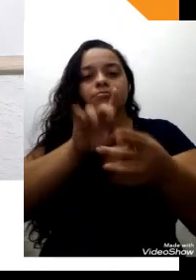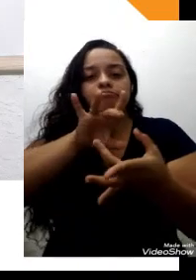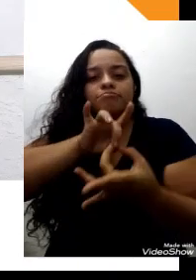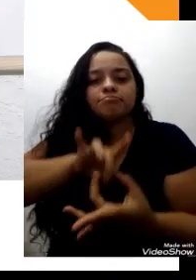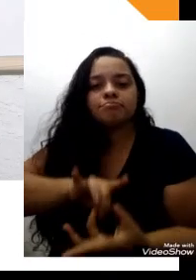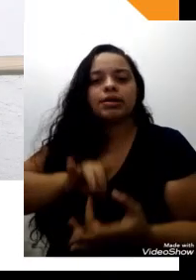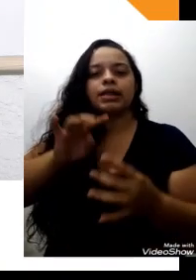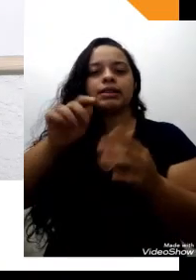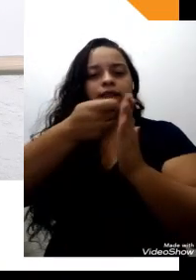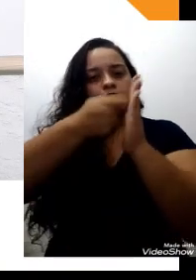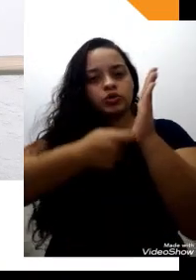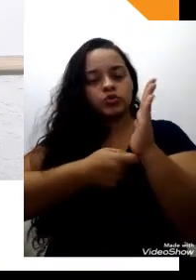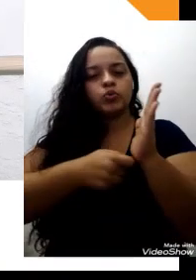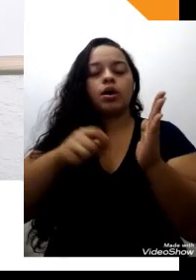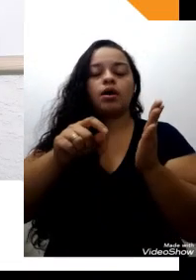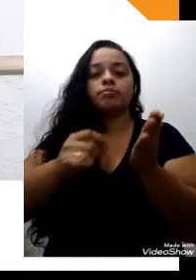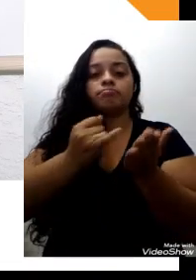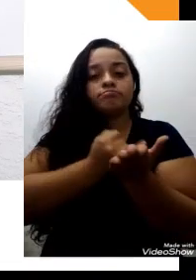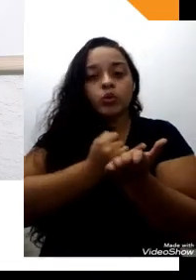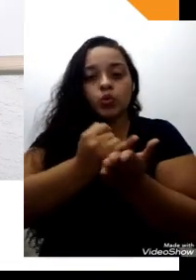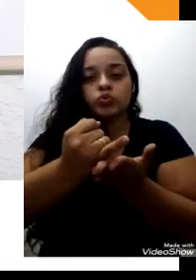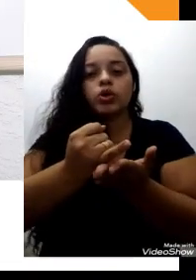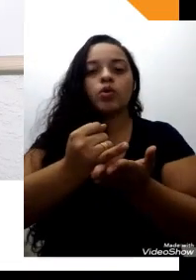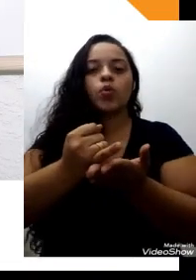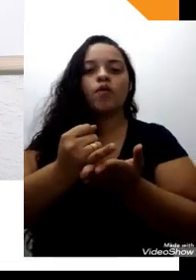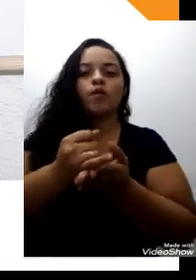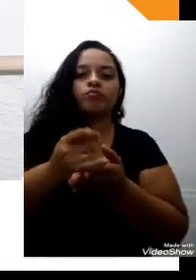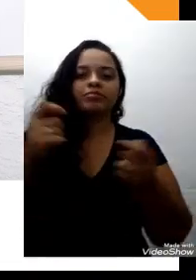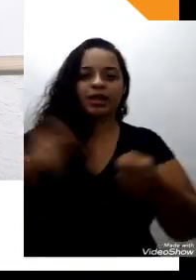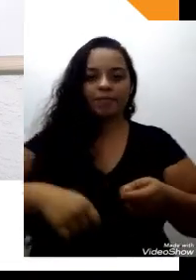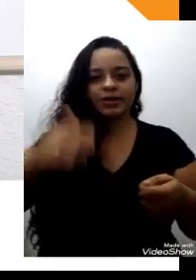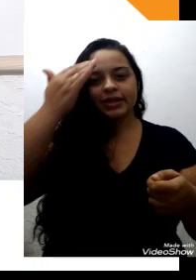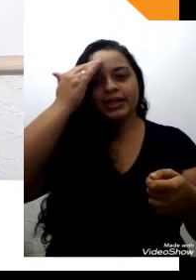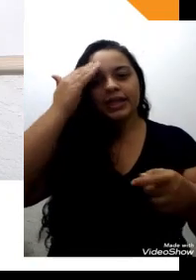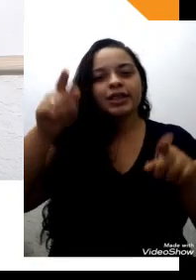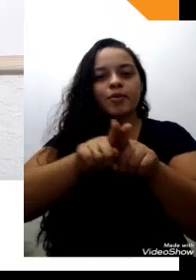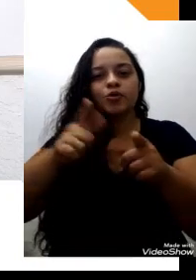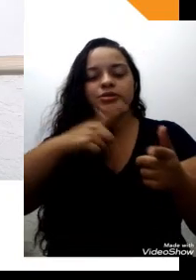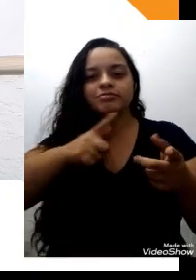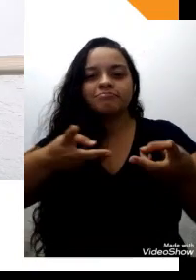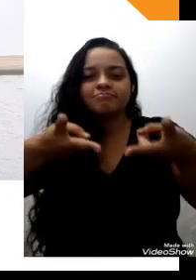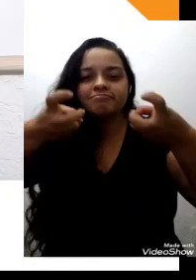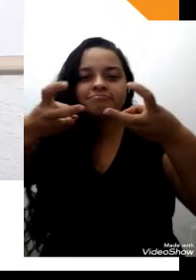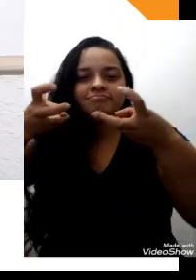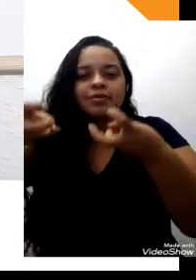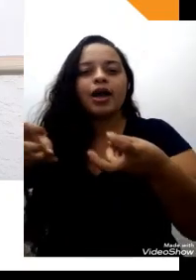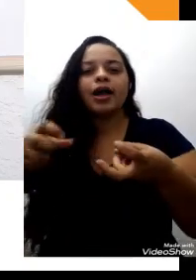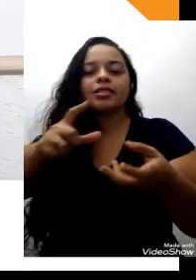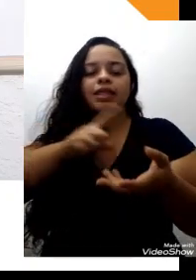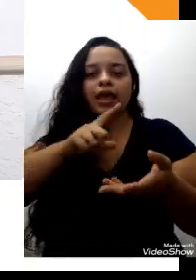do texto. Logo na introdução, o leitor vai conseguir identificar os argumentos e os